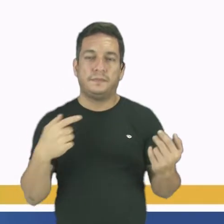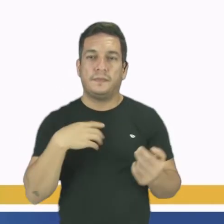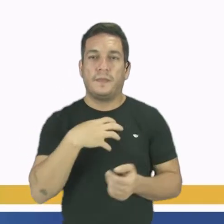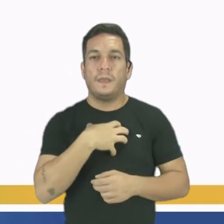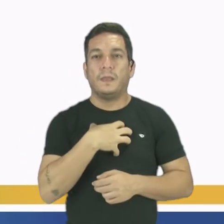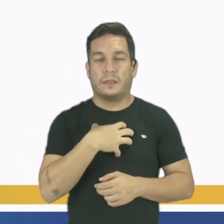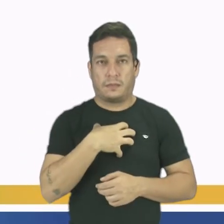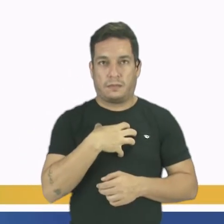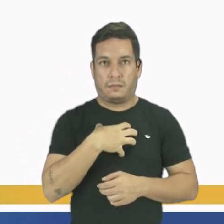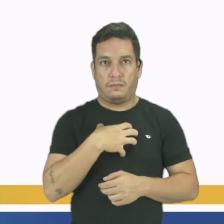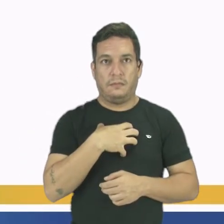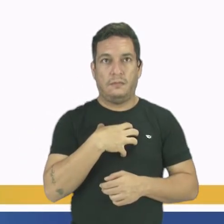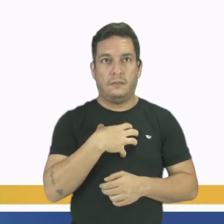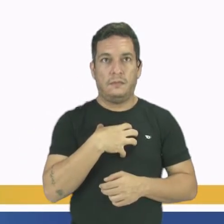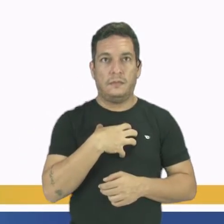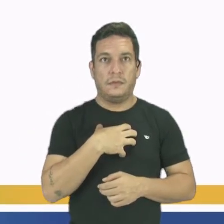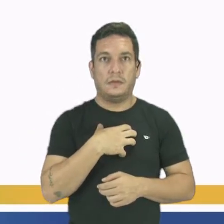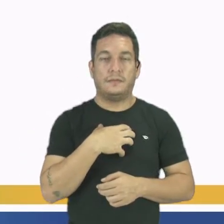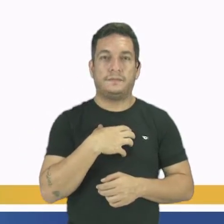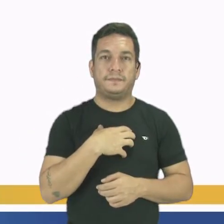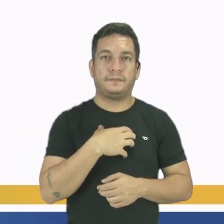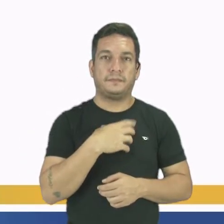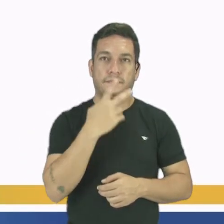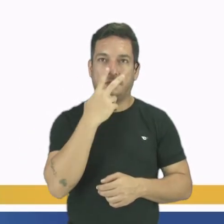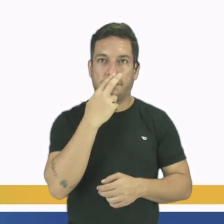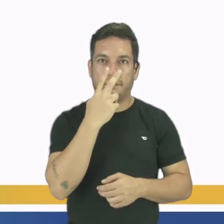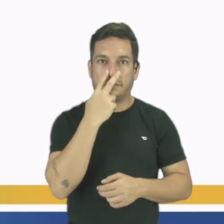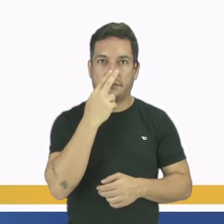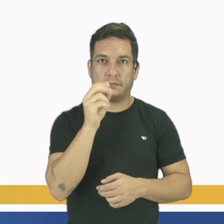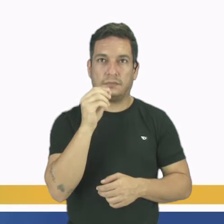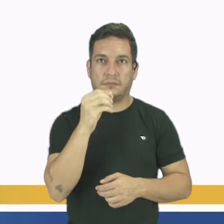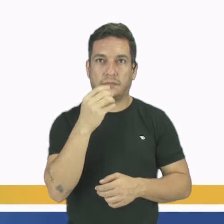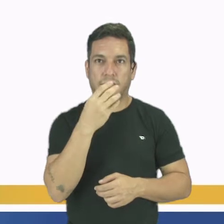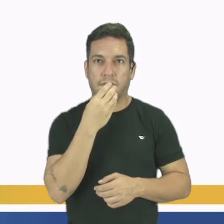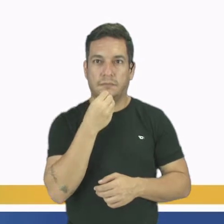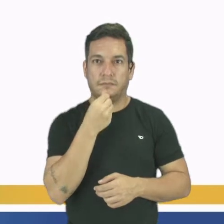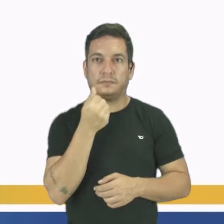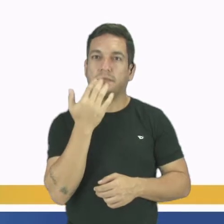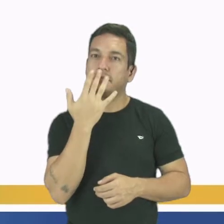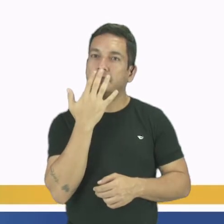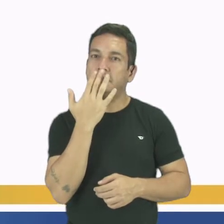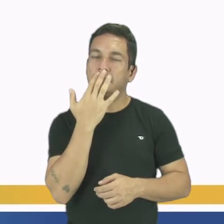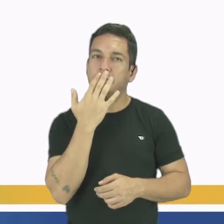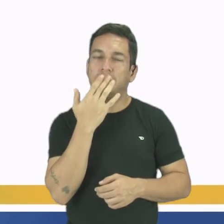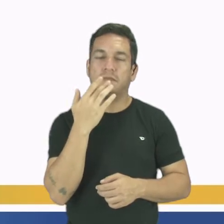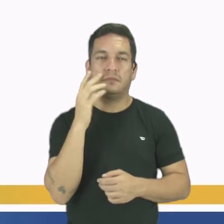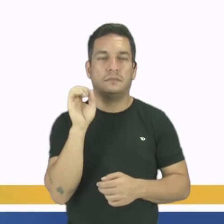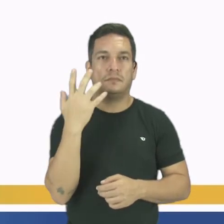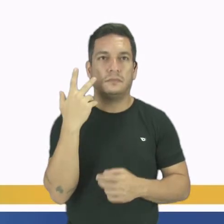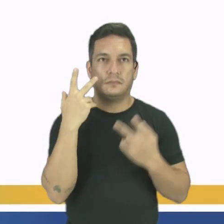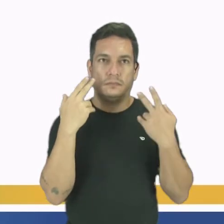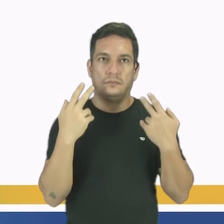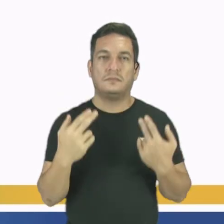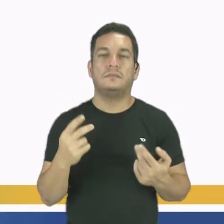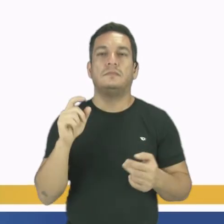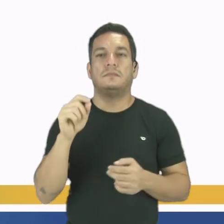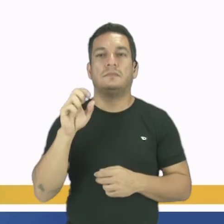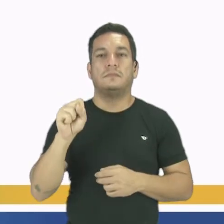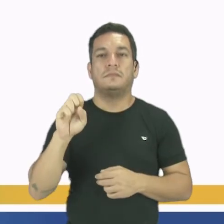sentem como se uma sensação que remetesse a uma cor. Isso é muito comum em pessoas que são